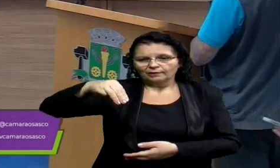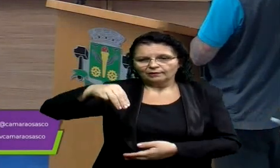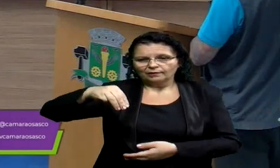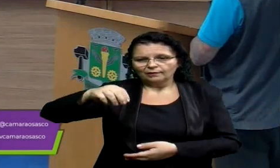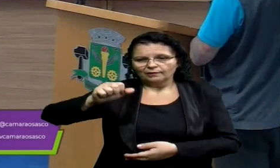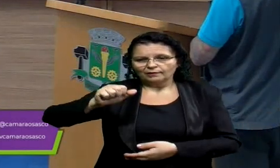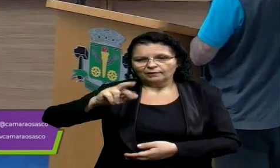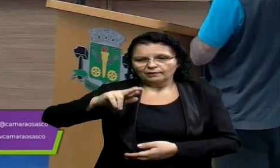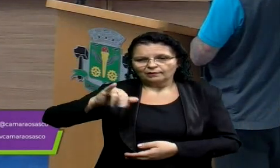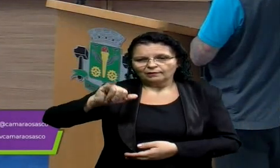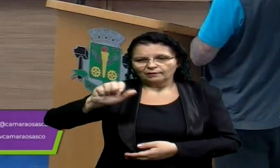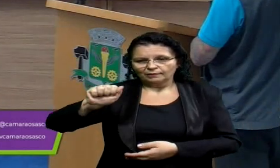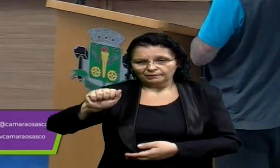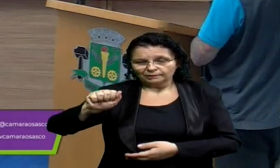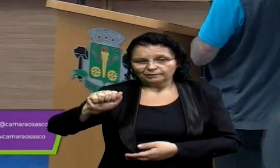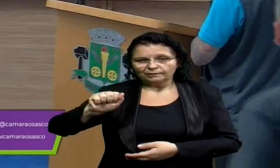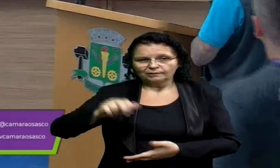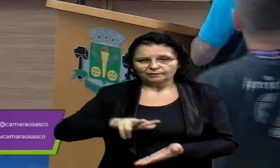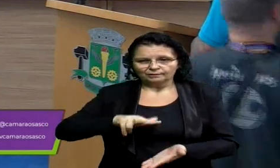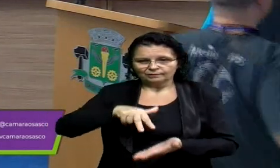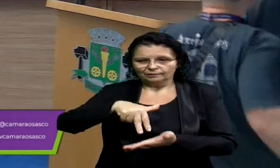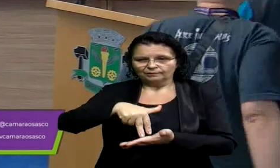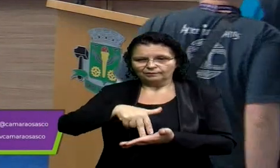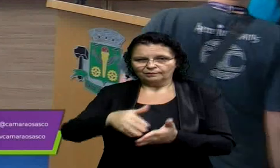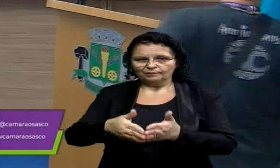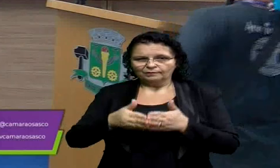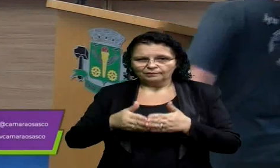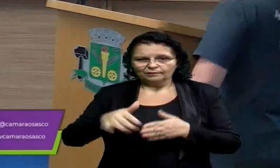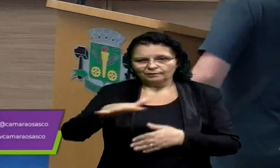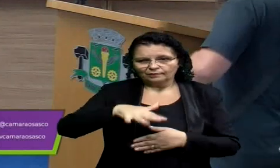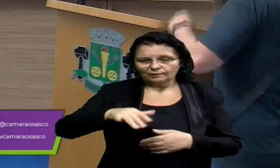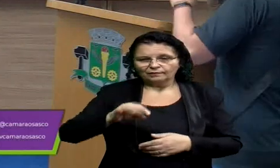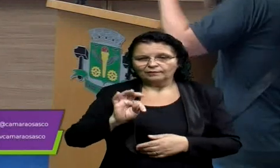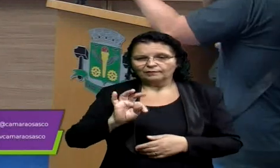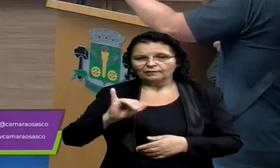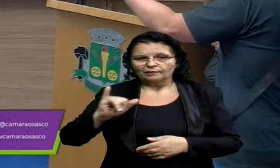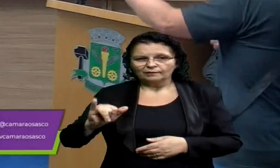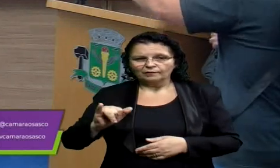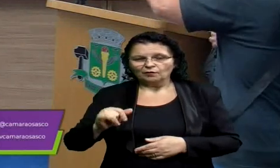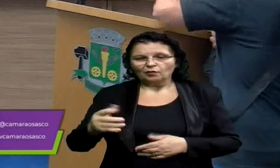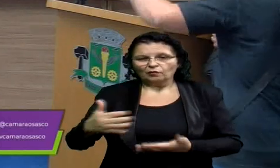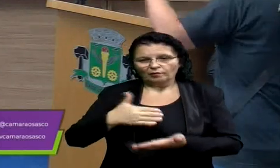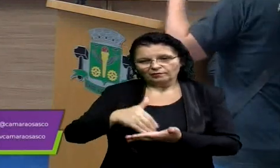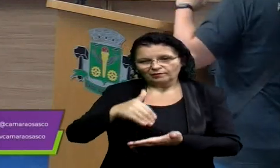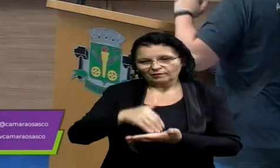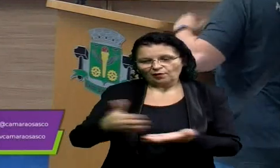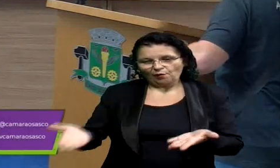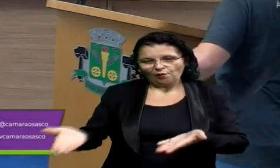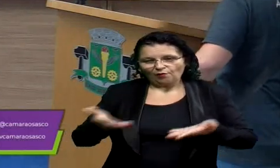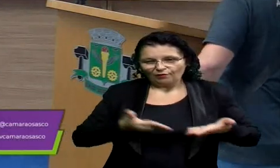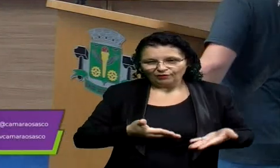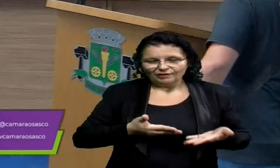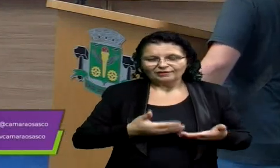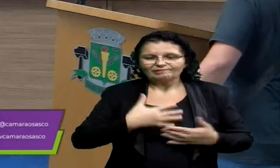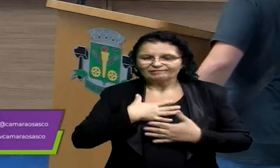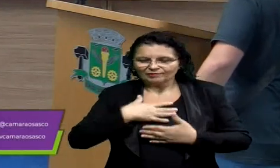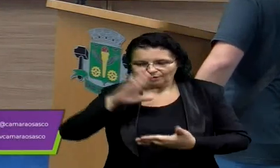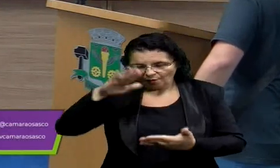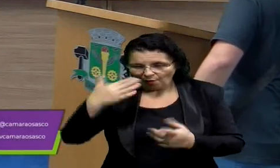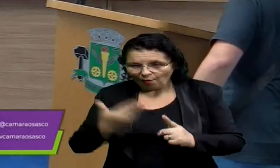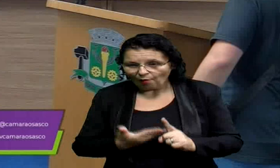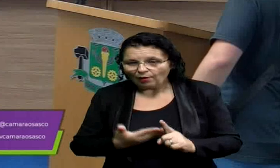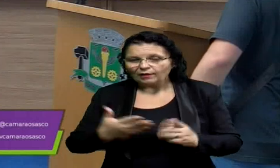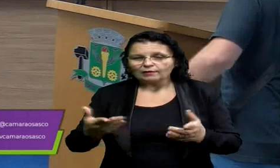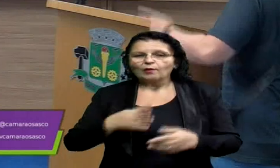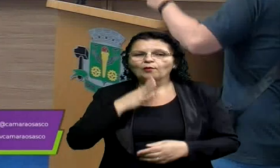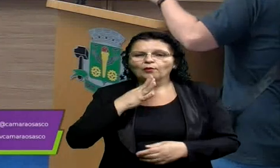Oliveira Nogueira da área de TI que veio visitar o meu gabinete hoje quero dizer que foi uma honra te receber nós